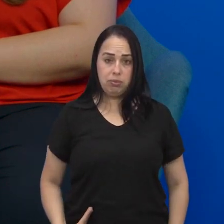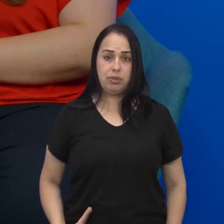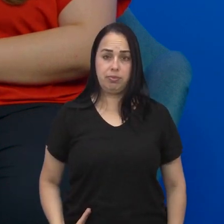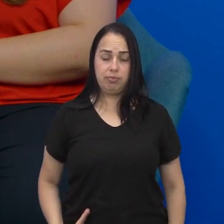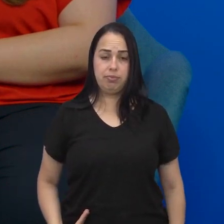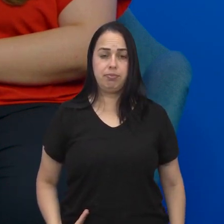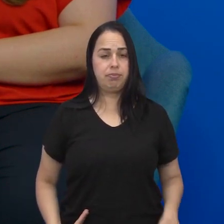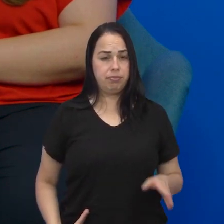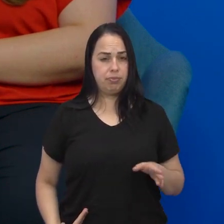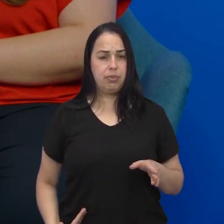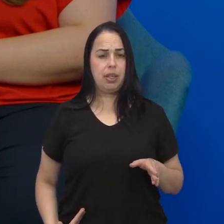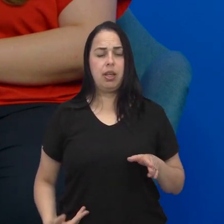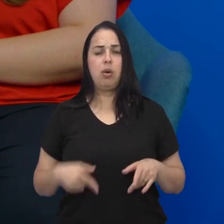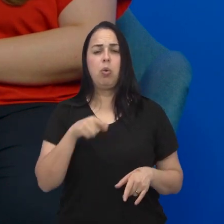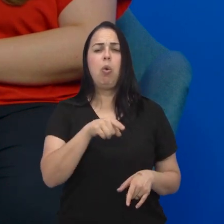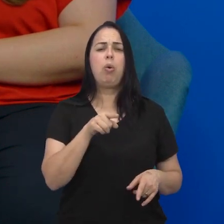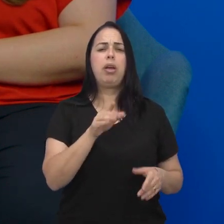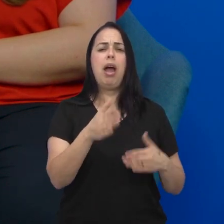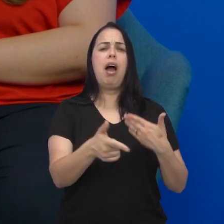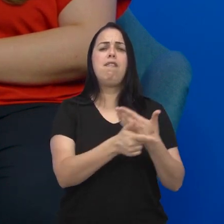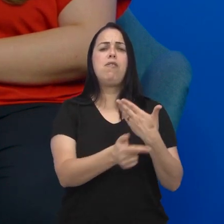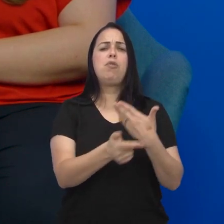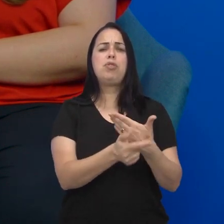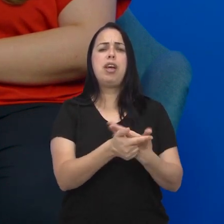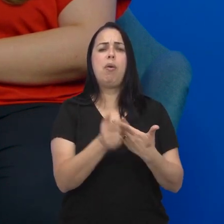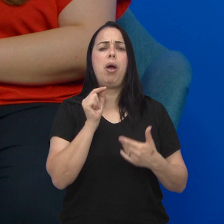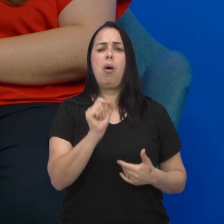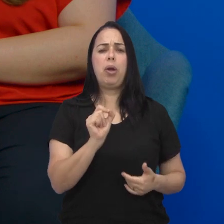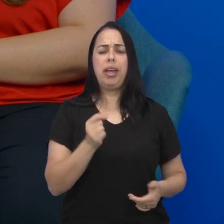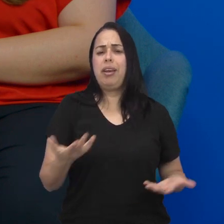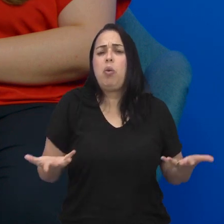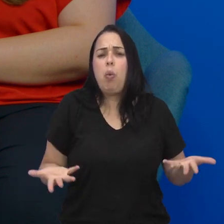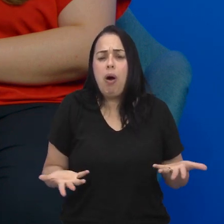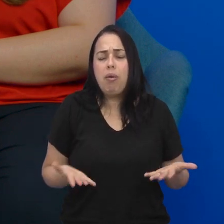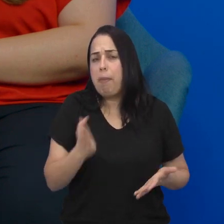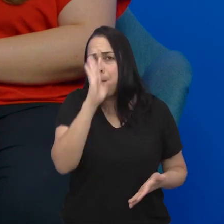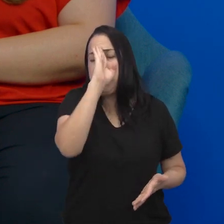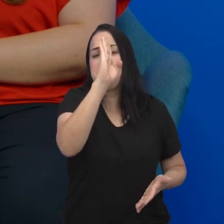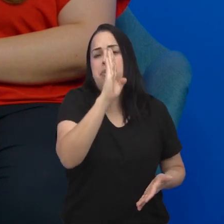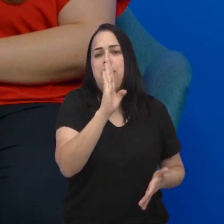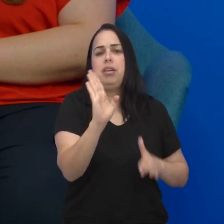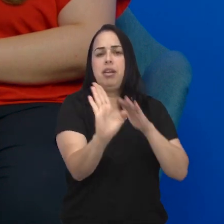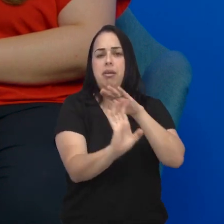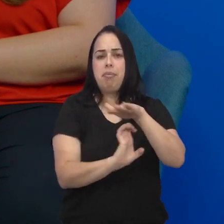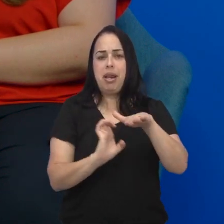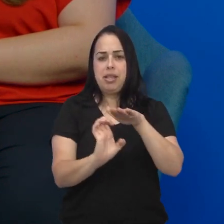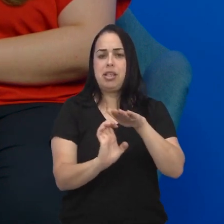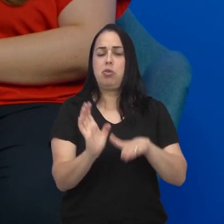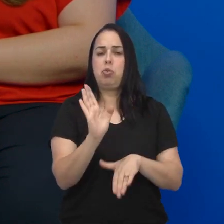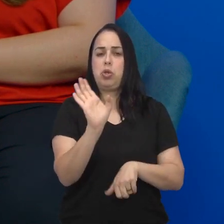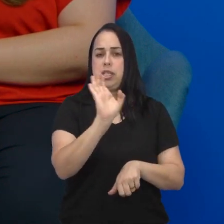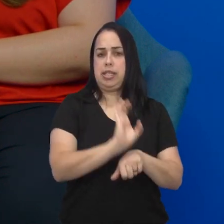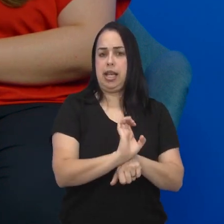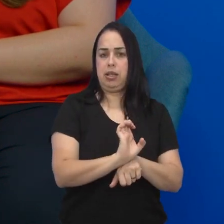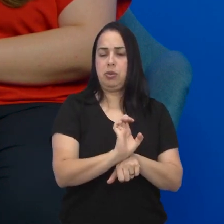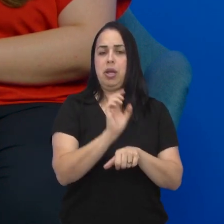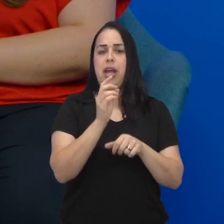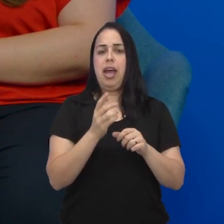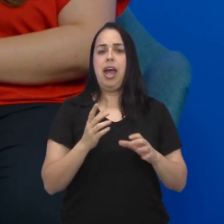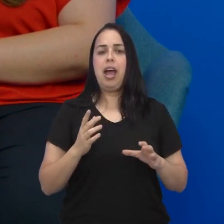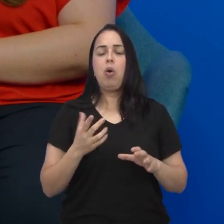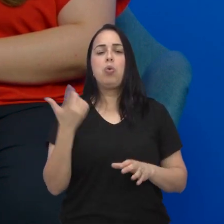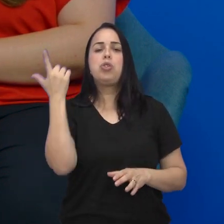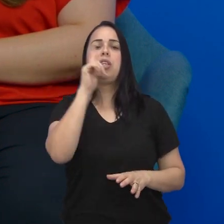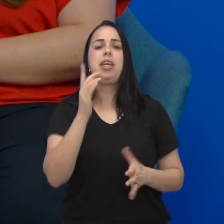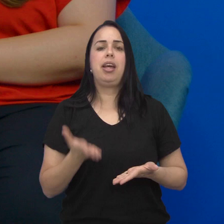né? Elas são, a função delas primária é também, por exemplo, se for uma empresa do Estado, é gerar